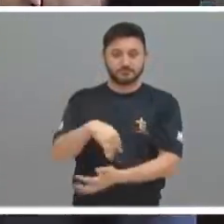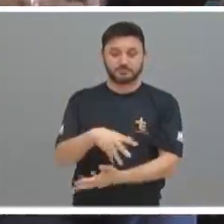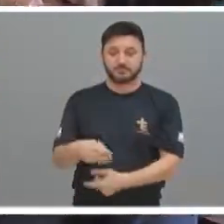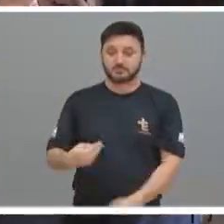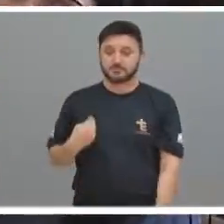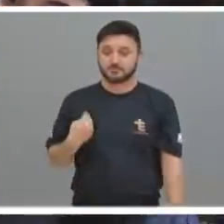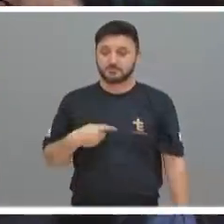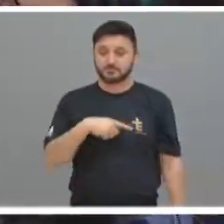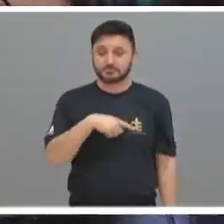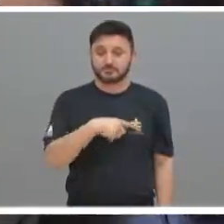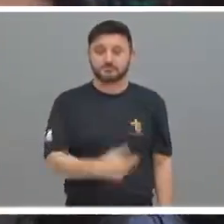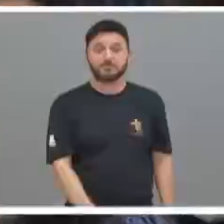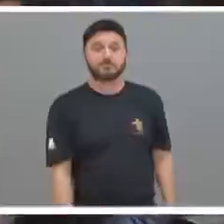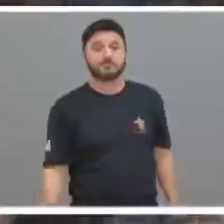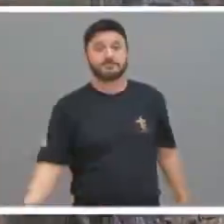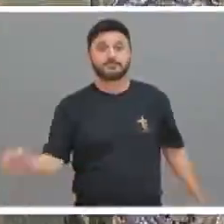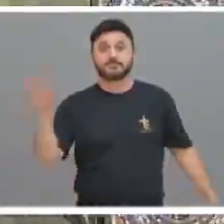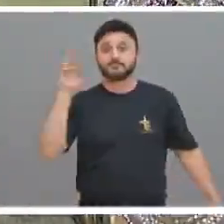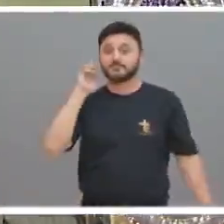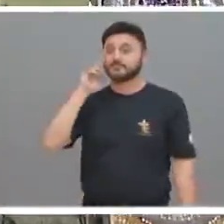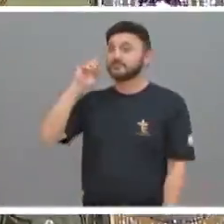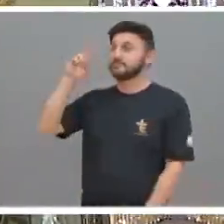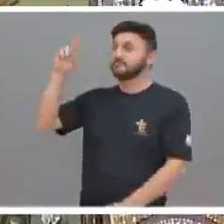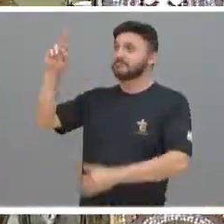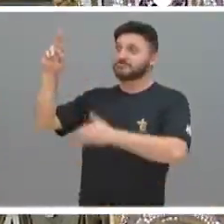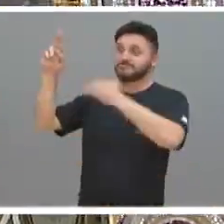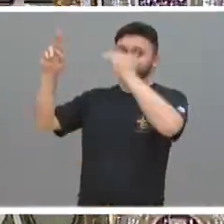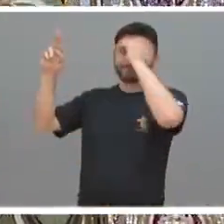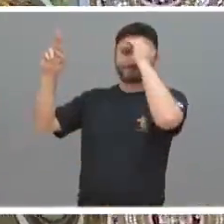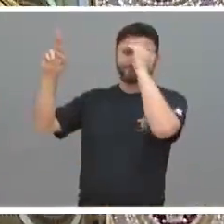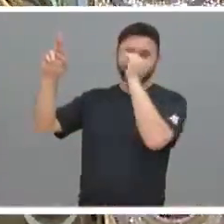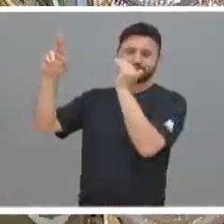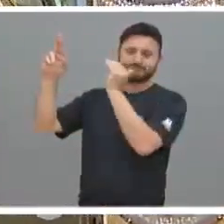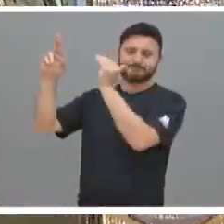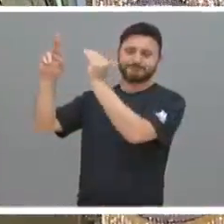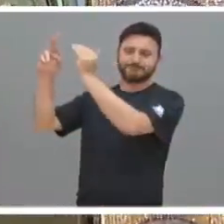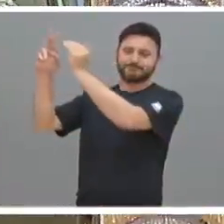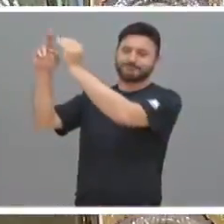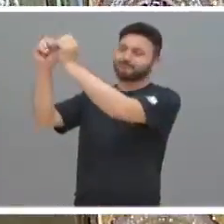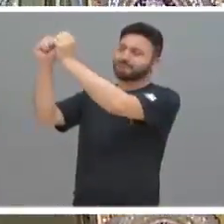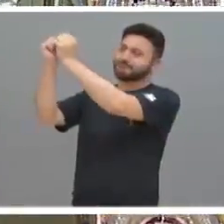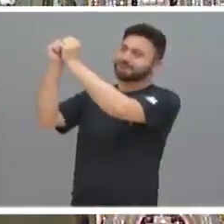vivos, andarei na presença de